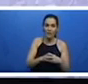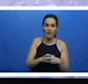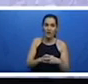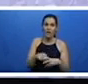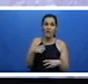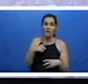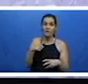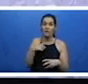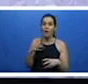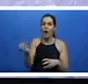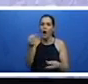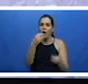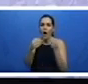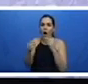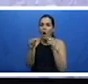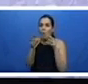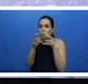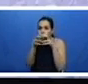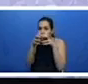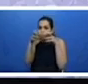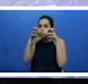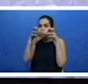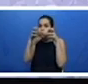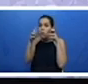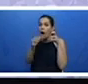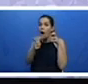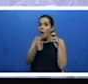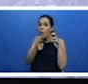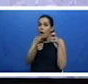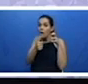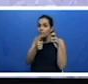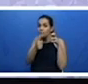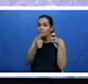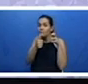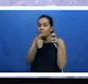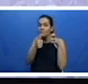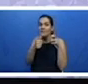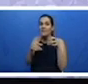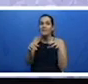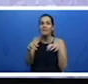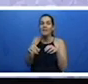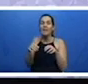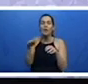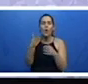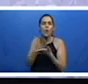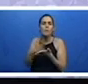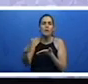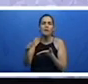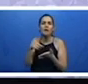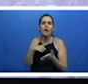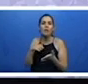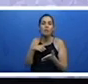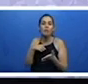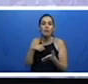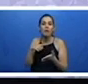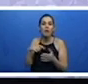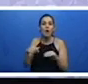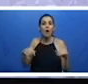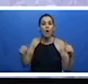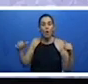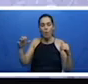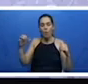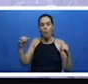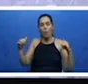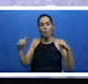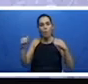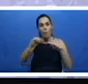volume d'água e, por meio das brânquias, que são os órgãos respiradores dos peixes, ele tira o oxigênio dissolvido dessa água que está na